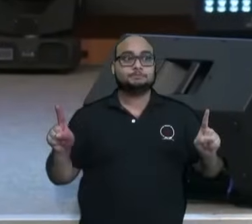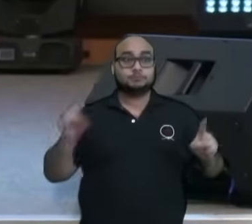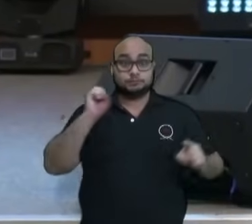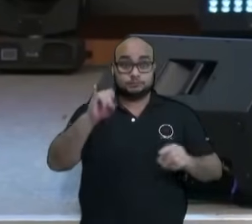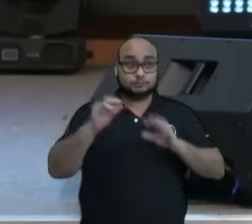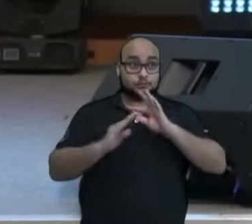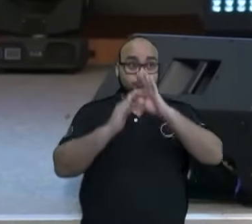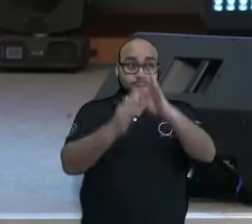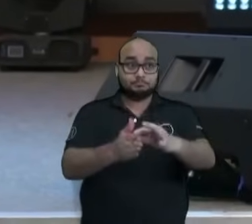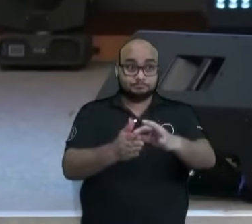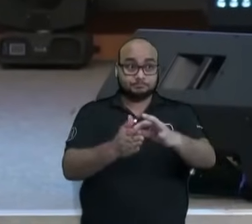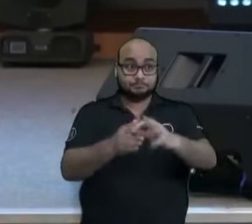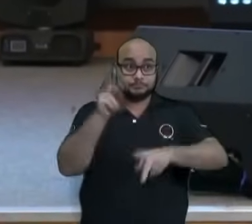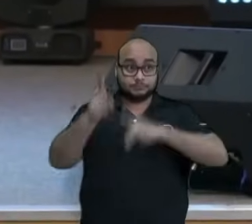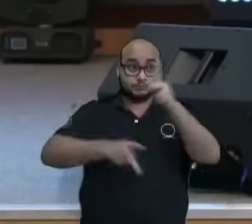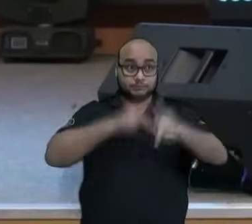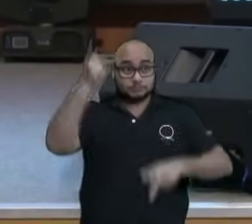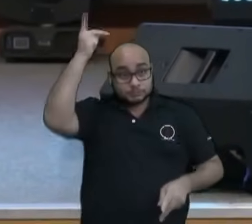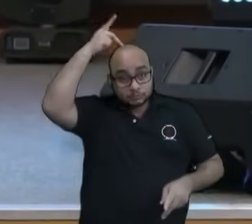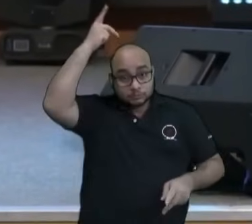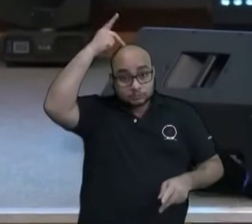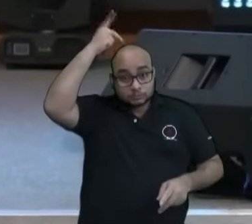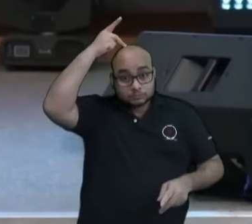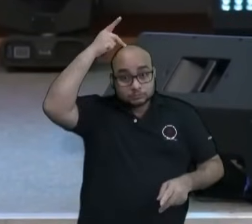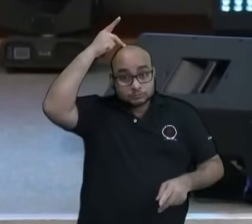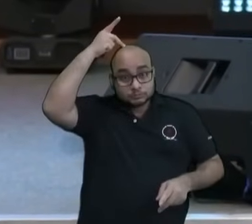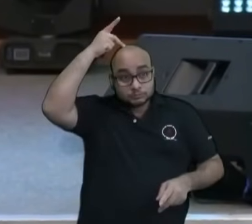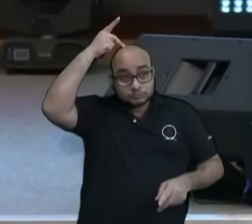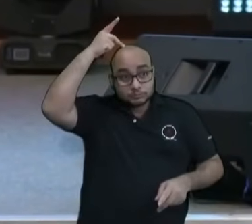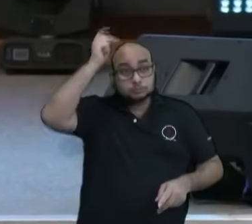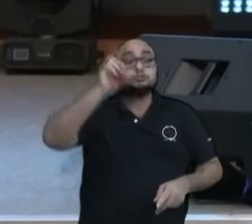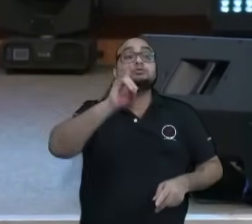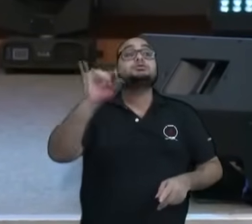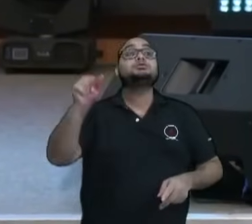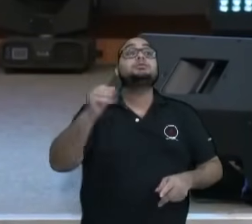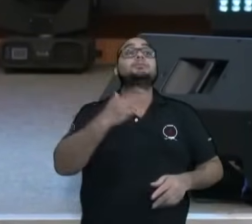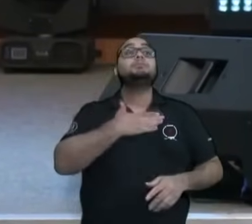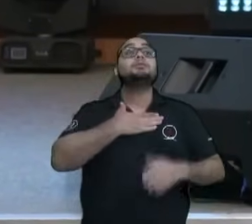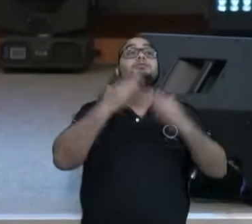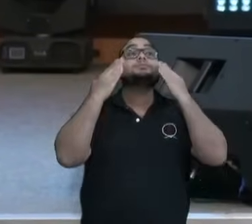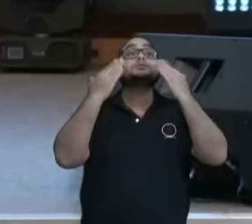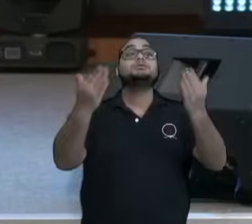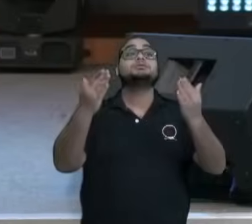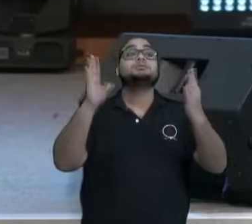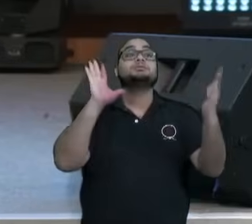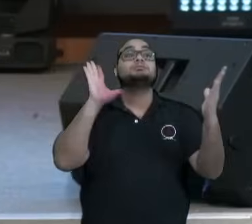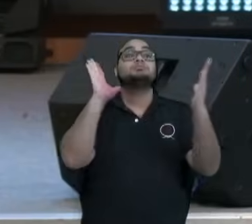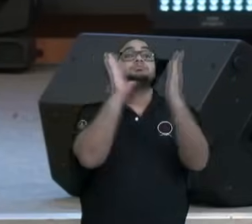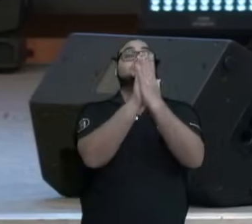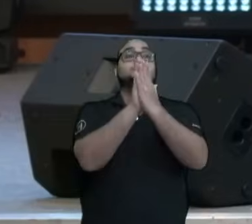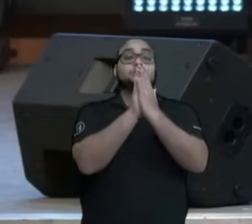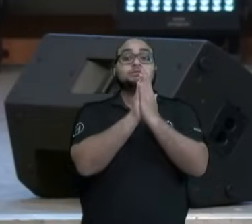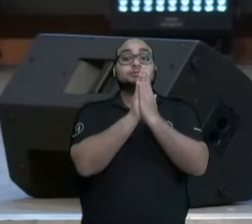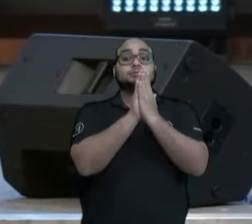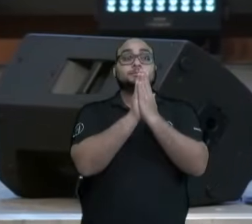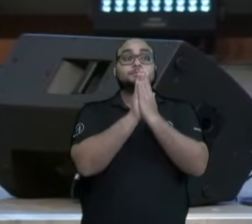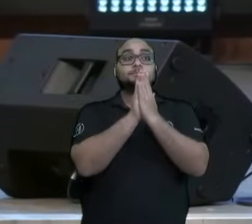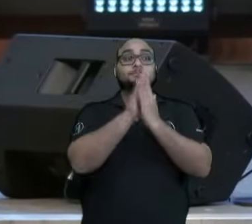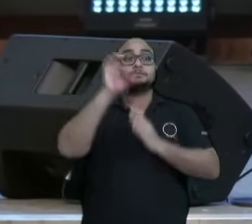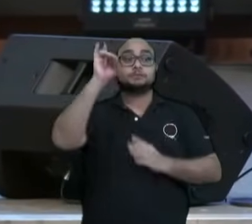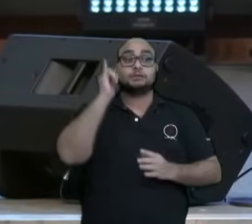uma coisa o dia que eu comparecer diante de Deus Deus não vai dizer assim vem cá eu te coloquei como o Pastor daquela